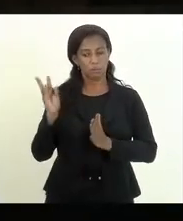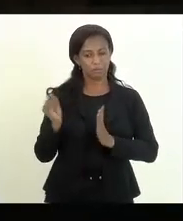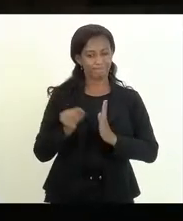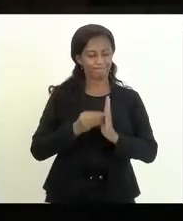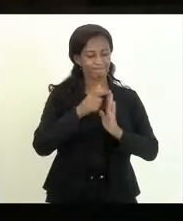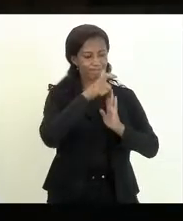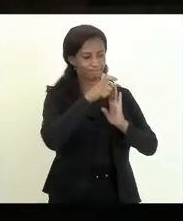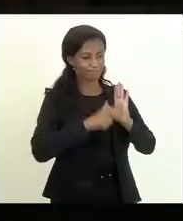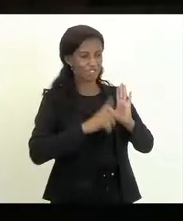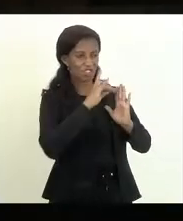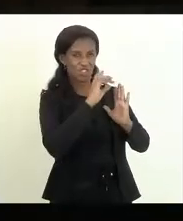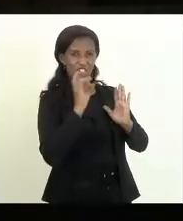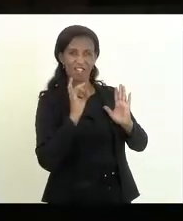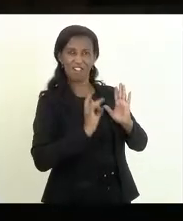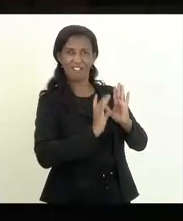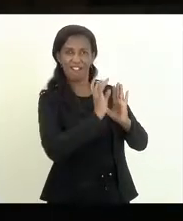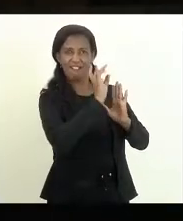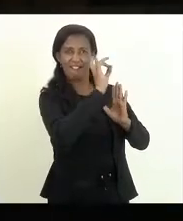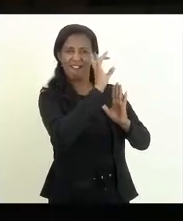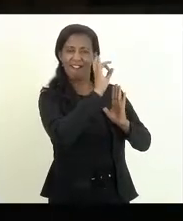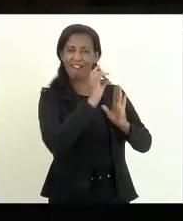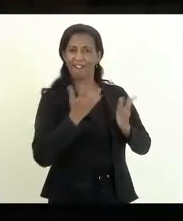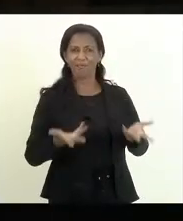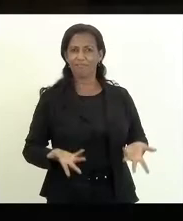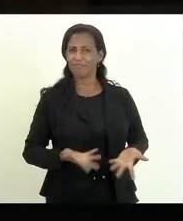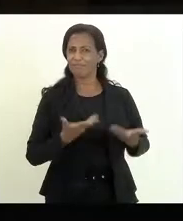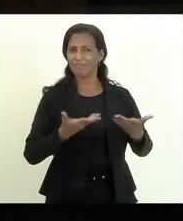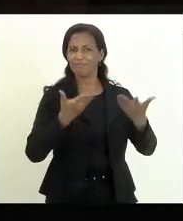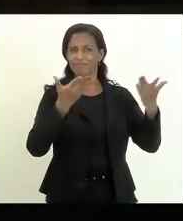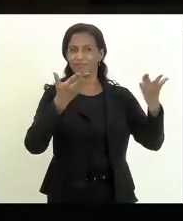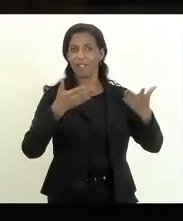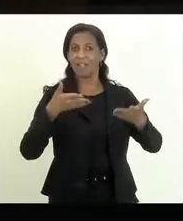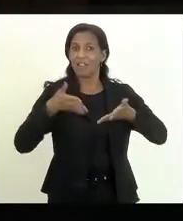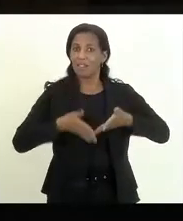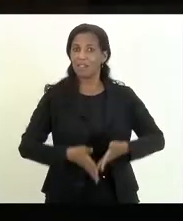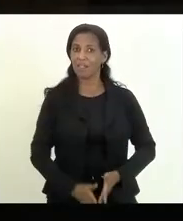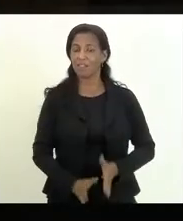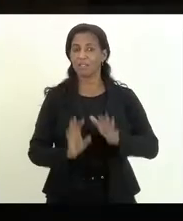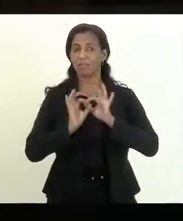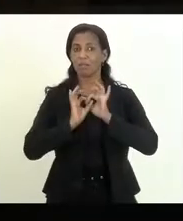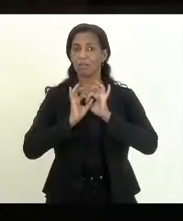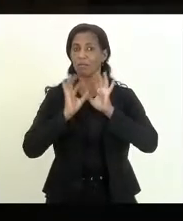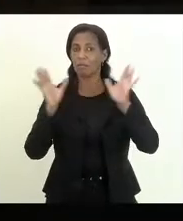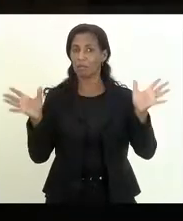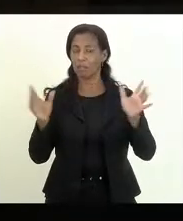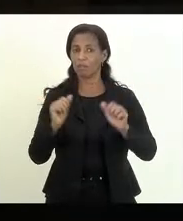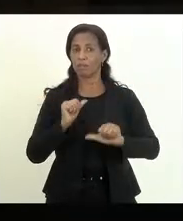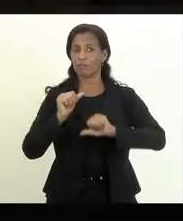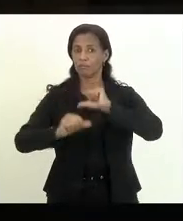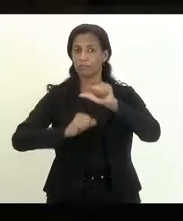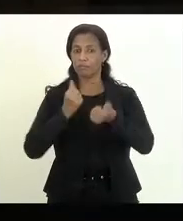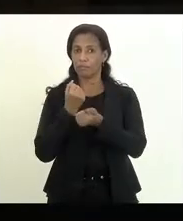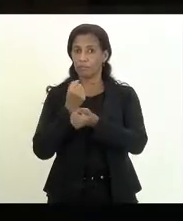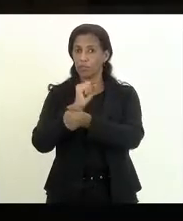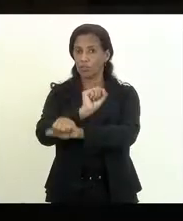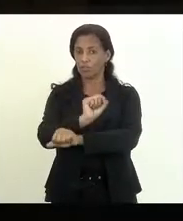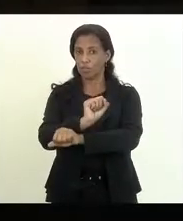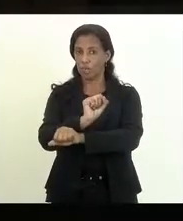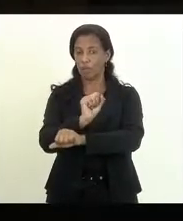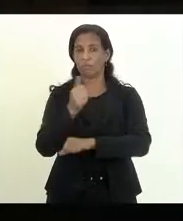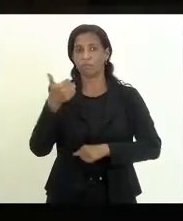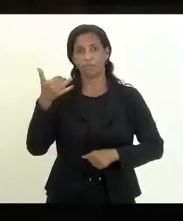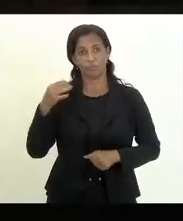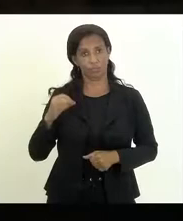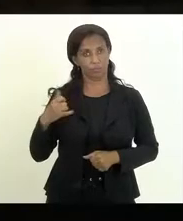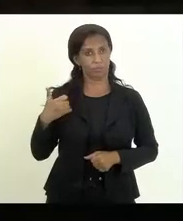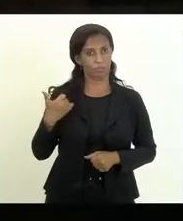uma iniciativa belíssima. Ele que nasceu livre, depois virou escravo aos 10